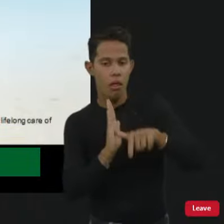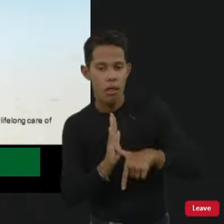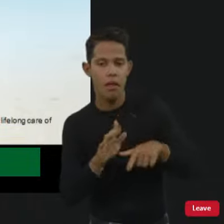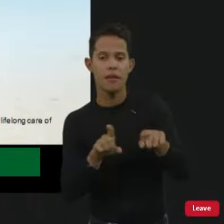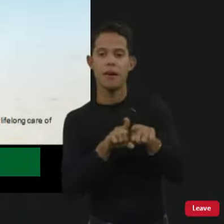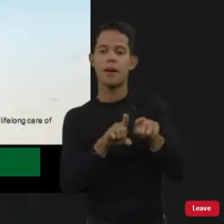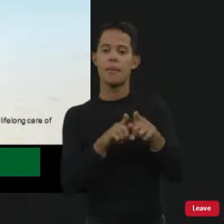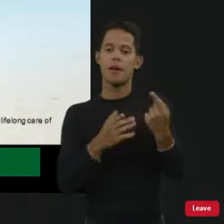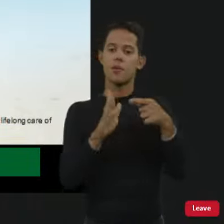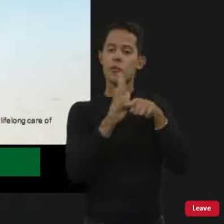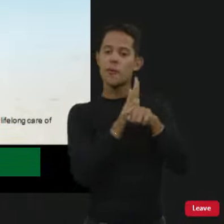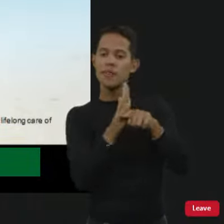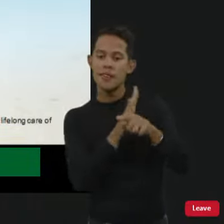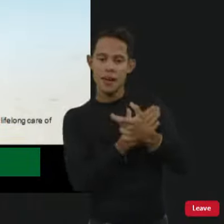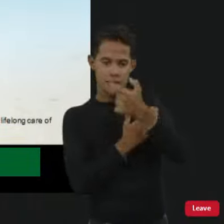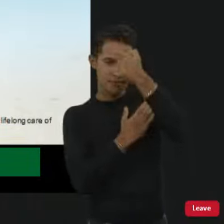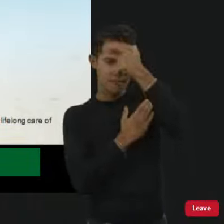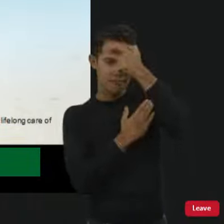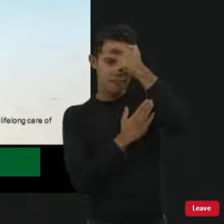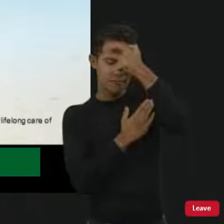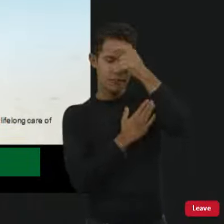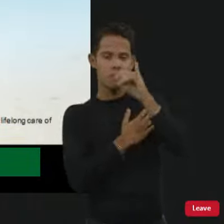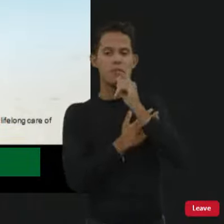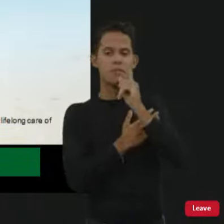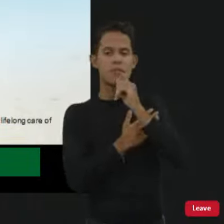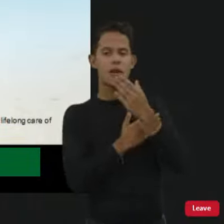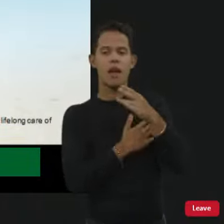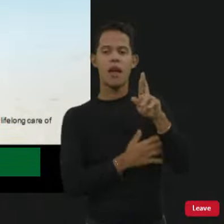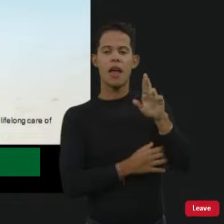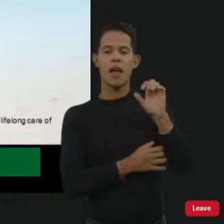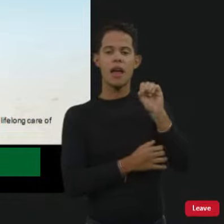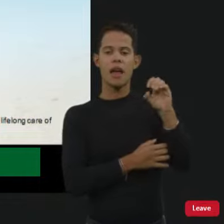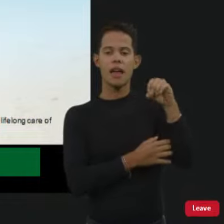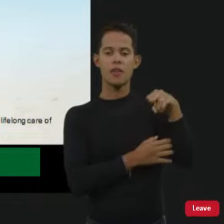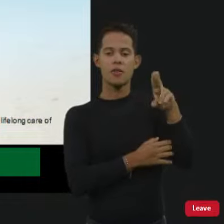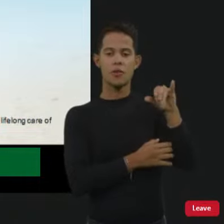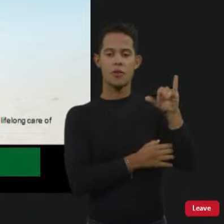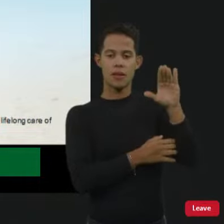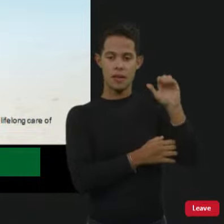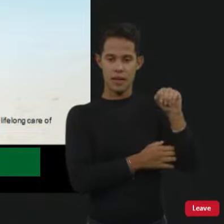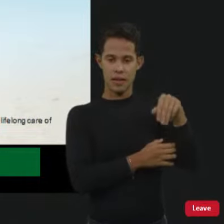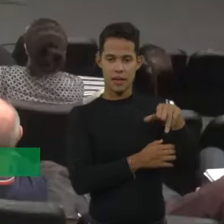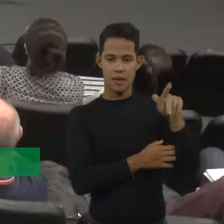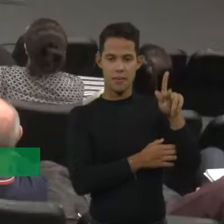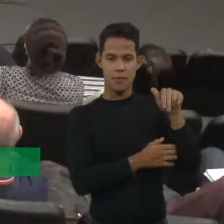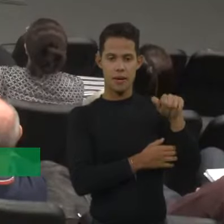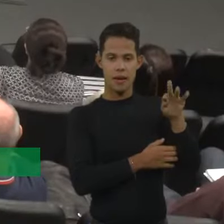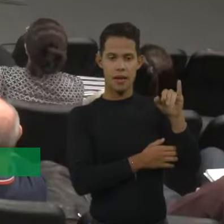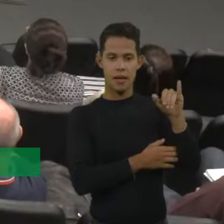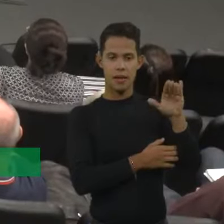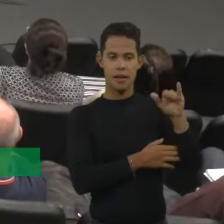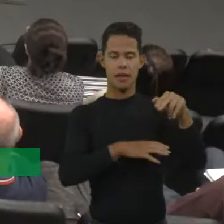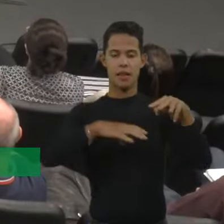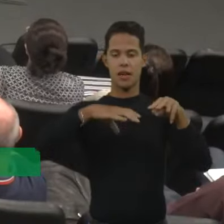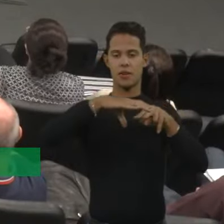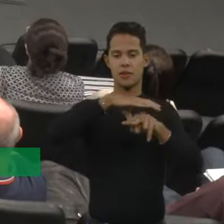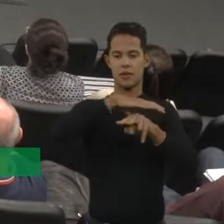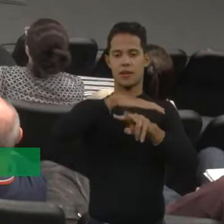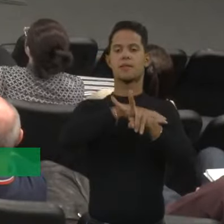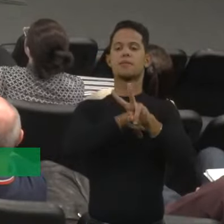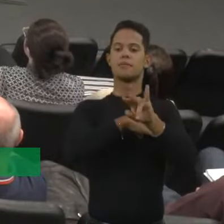exame neurológico completo e uma ressonância nuclear magnética nos remete ao diagnóstico, como a gente